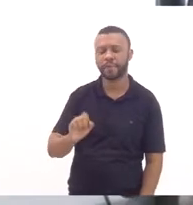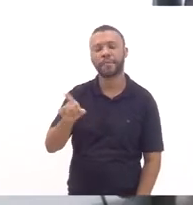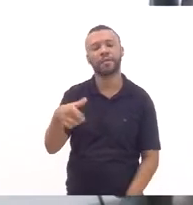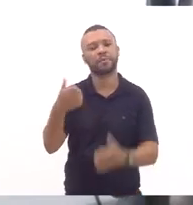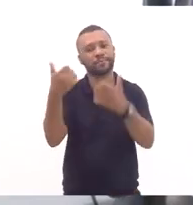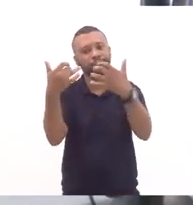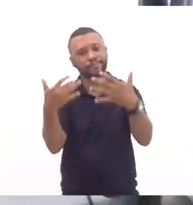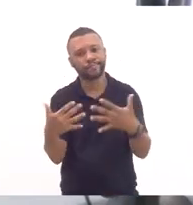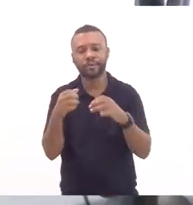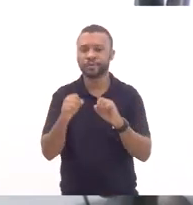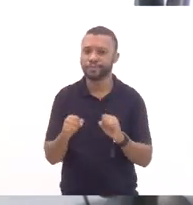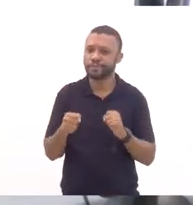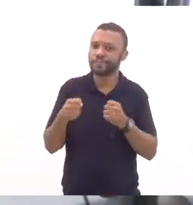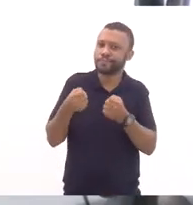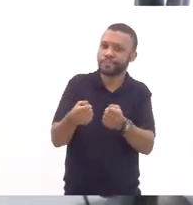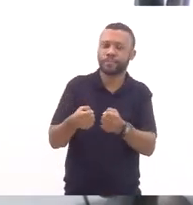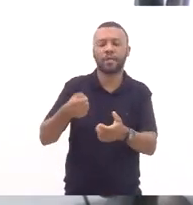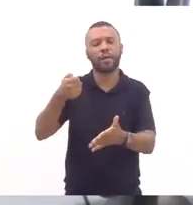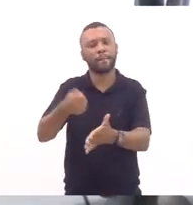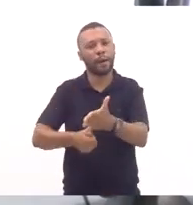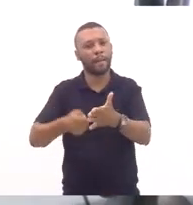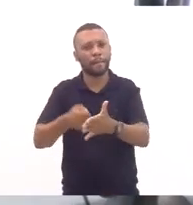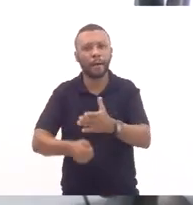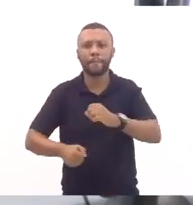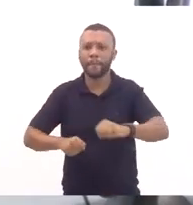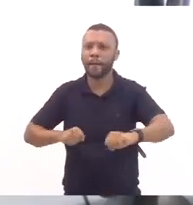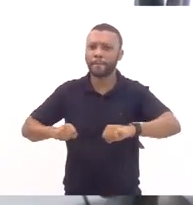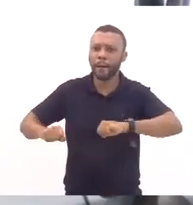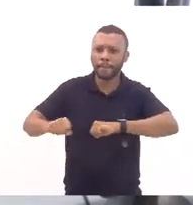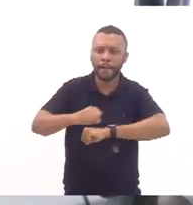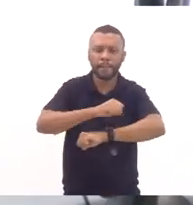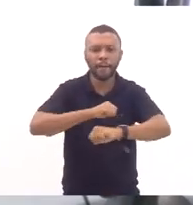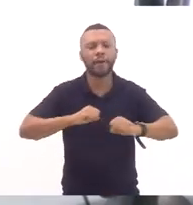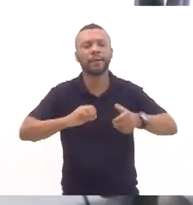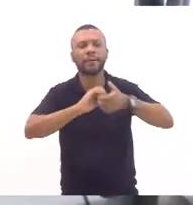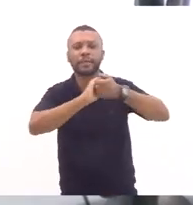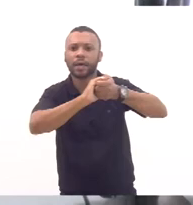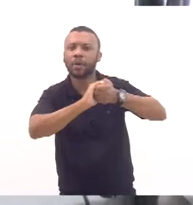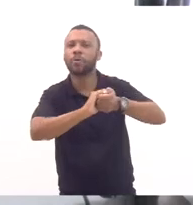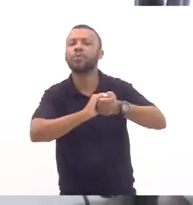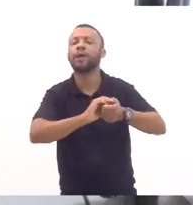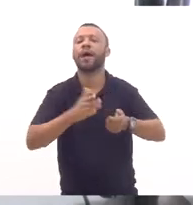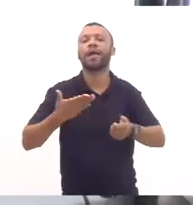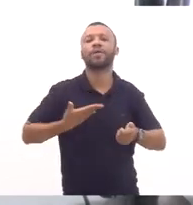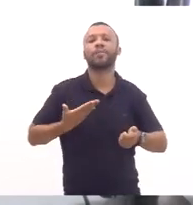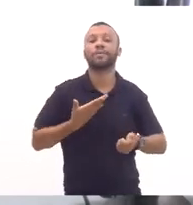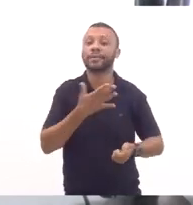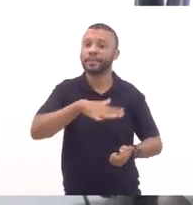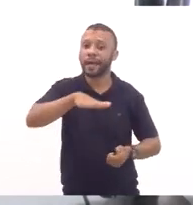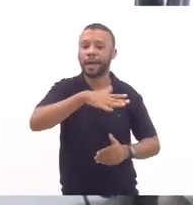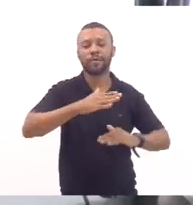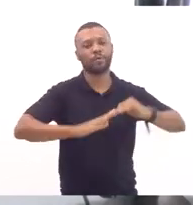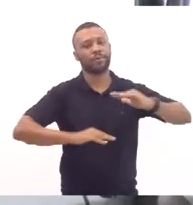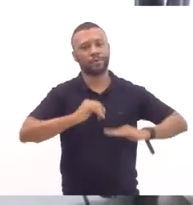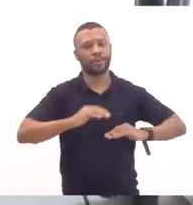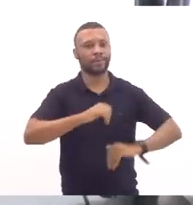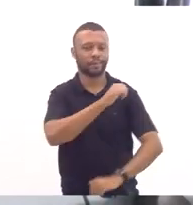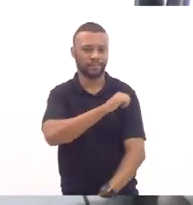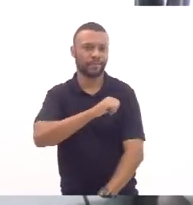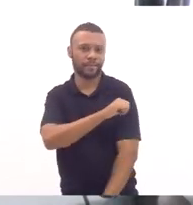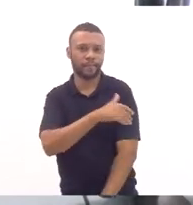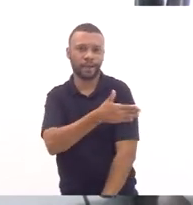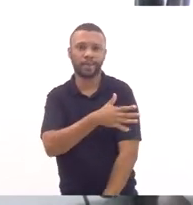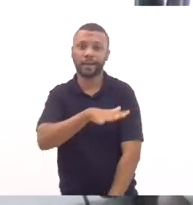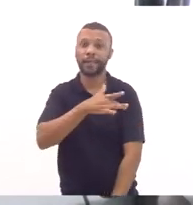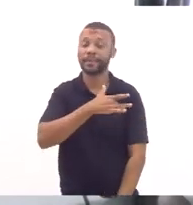defesa e a sua briga dioturna, assim como eu saudo também as colegas do campo da enfermagem, né, na área